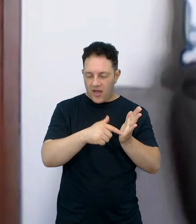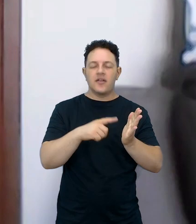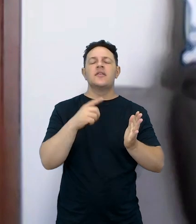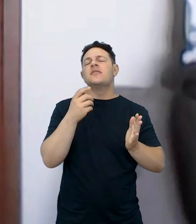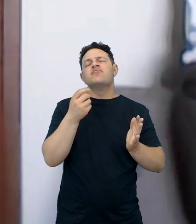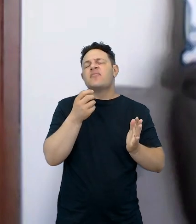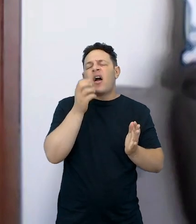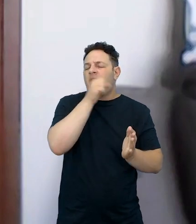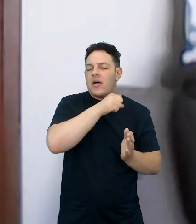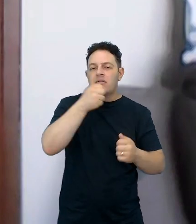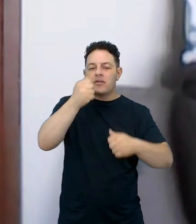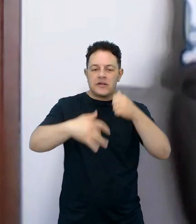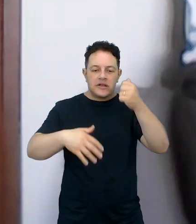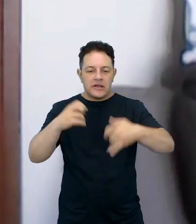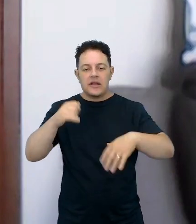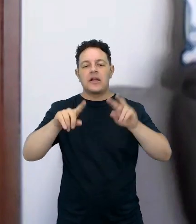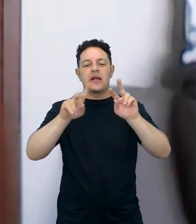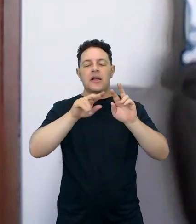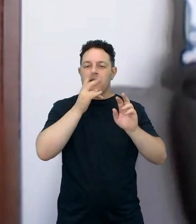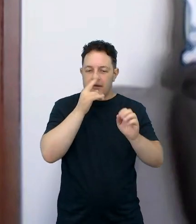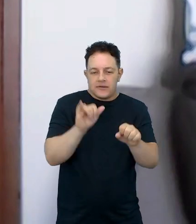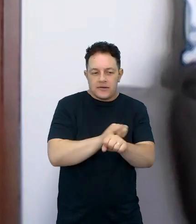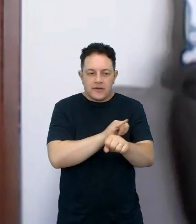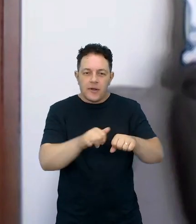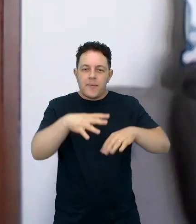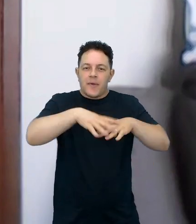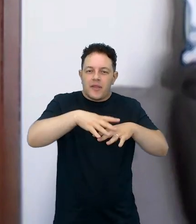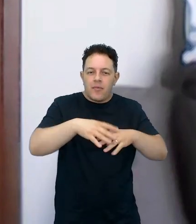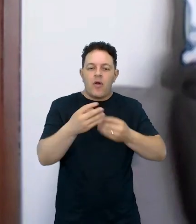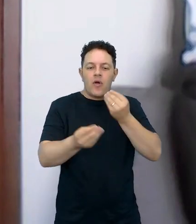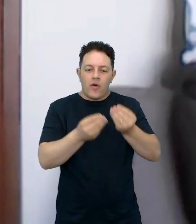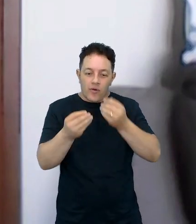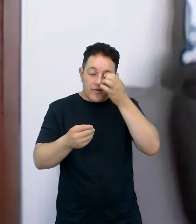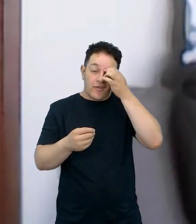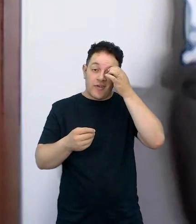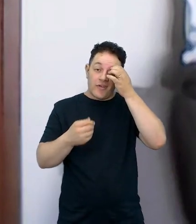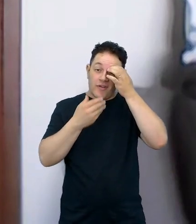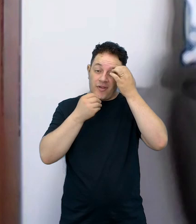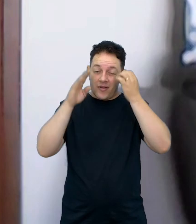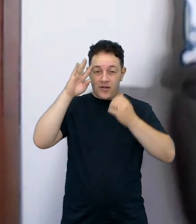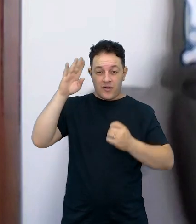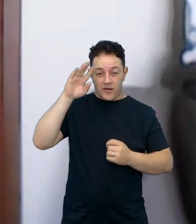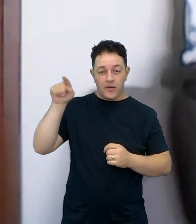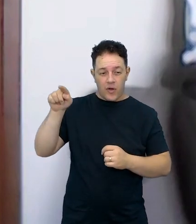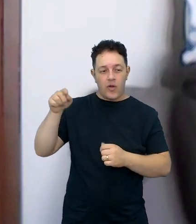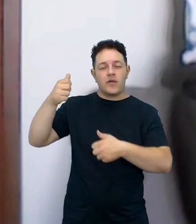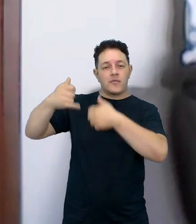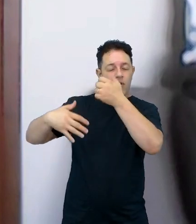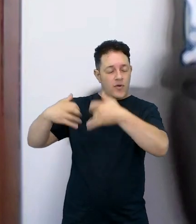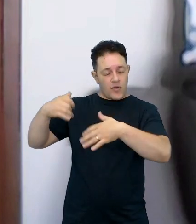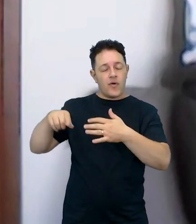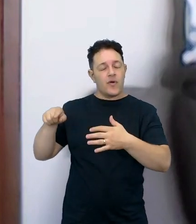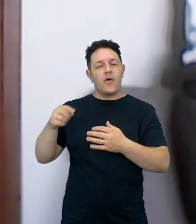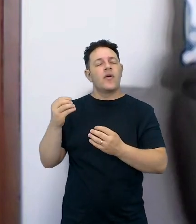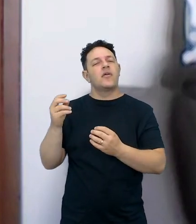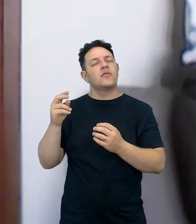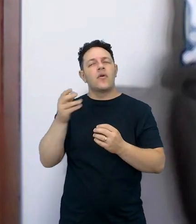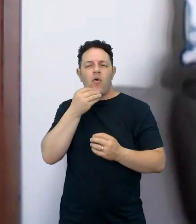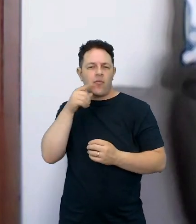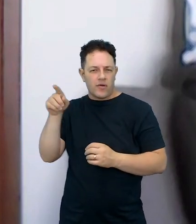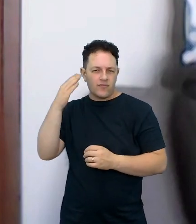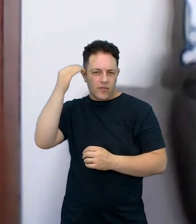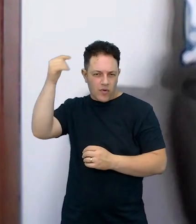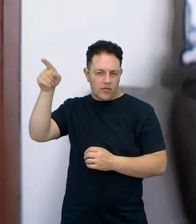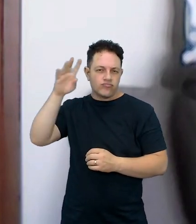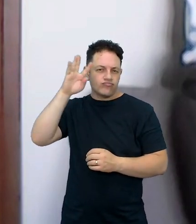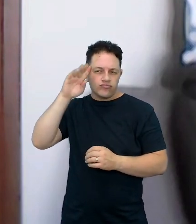também brevemente sobre a modelagem matemática, segundo um teórico, que é o Basanese, que é um teórico